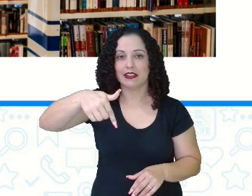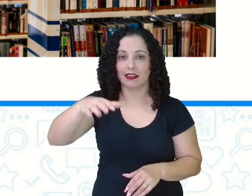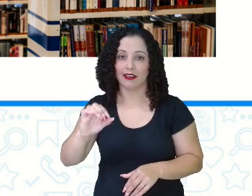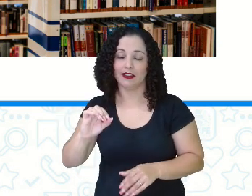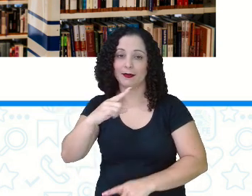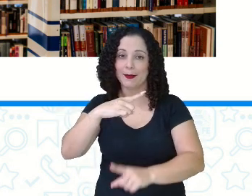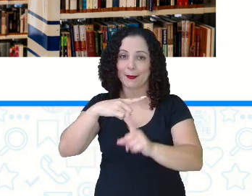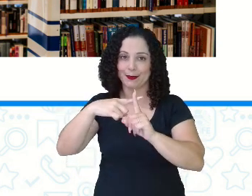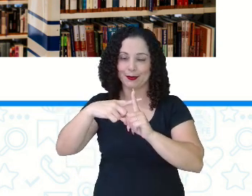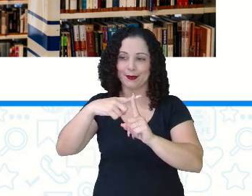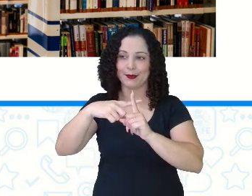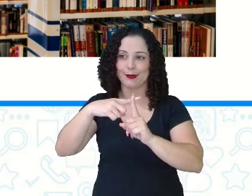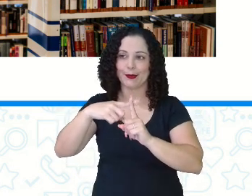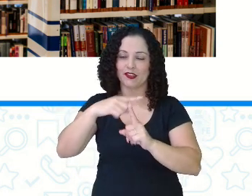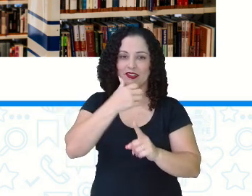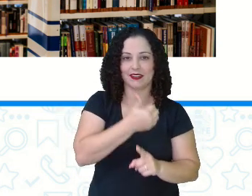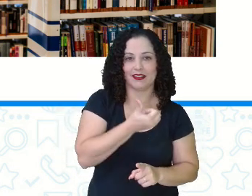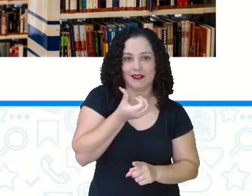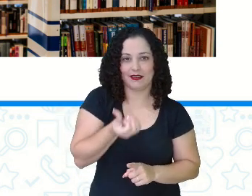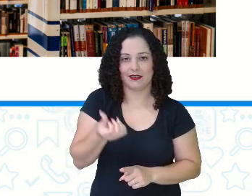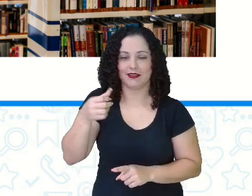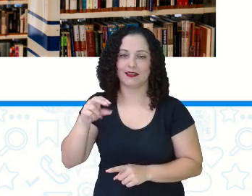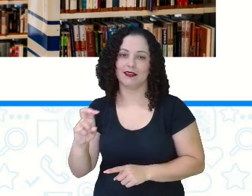370 mais